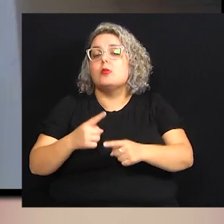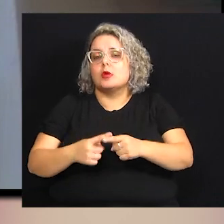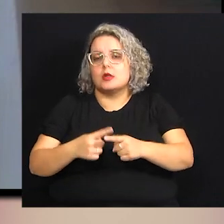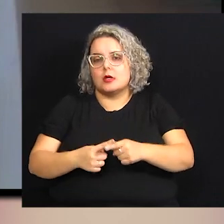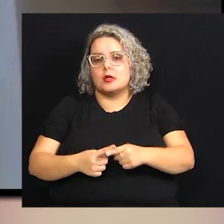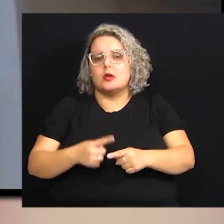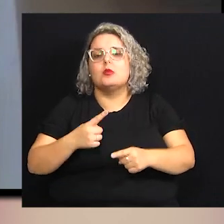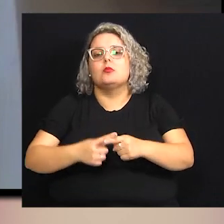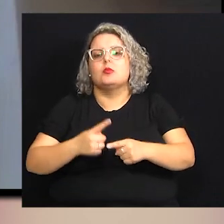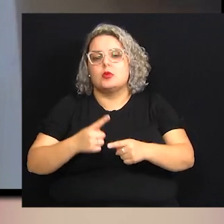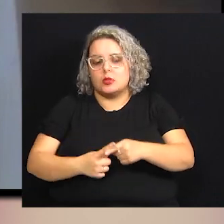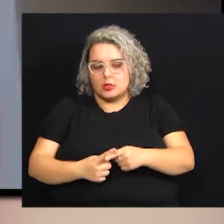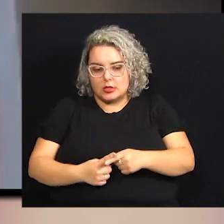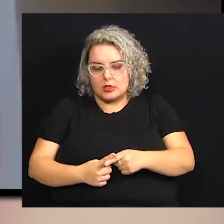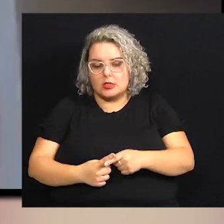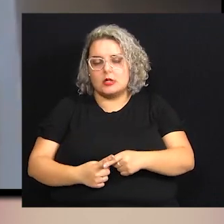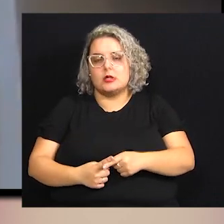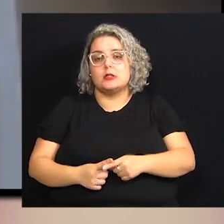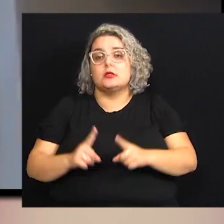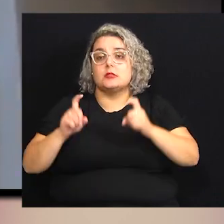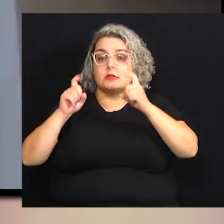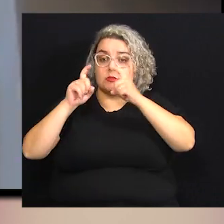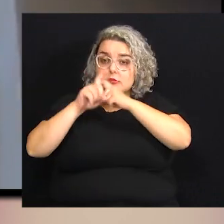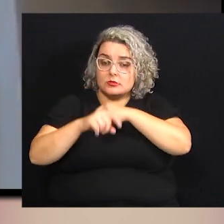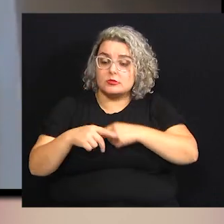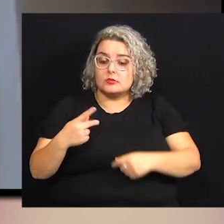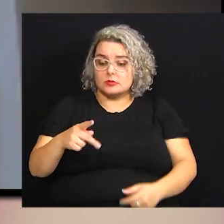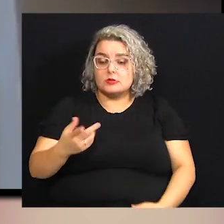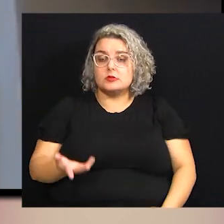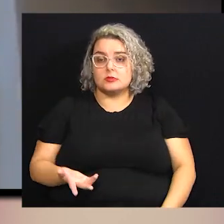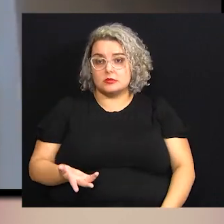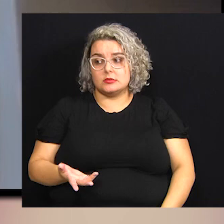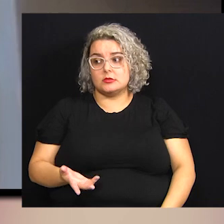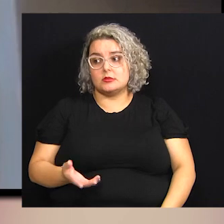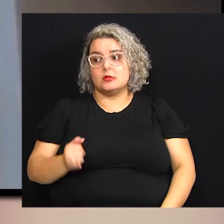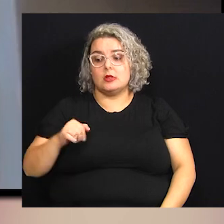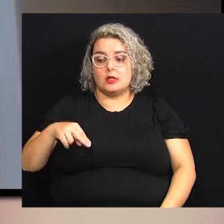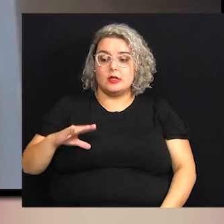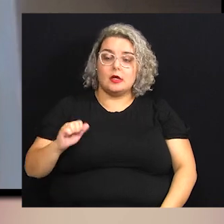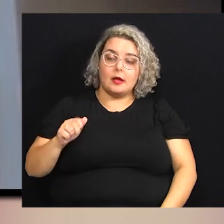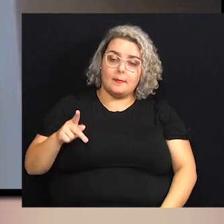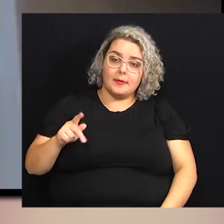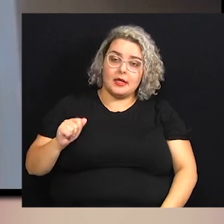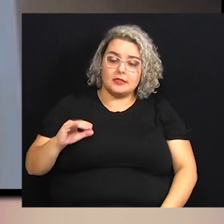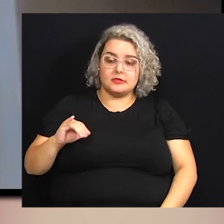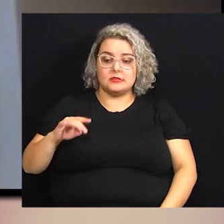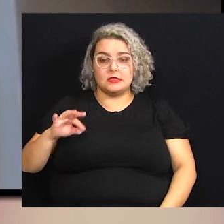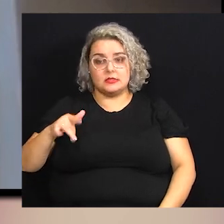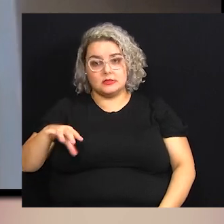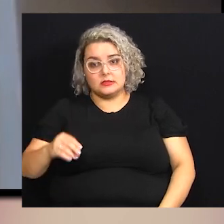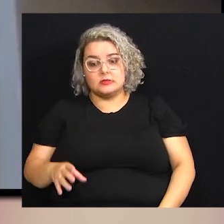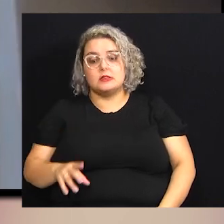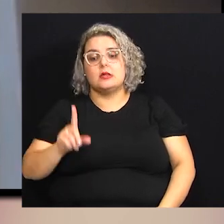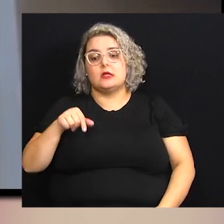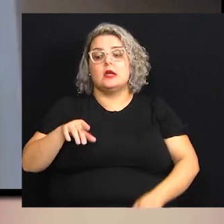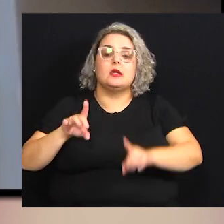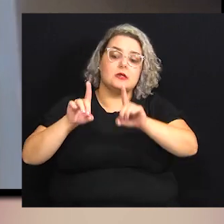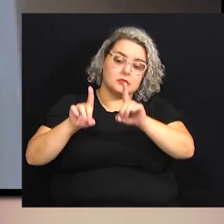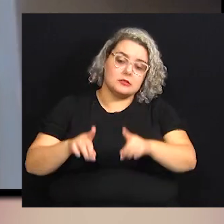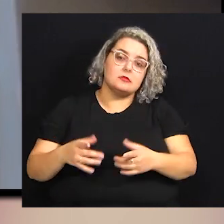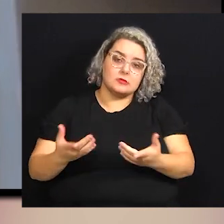essa doença. Por quê? Por causa das complicações delas, que são a incapacitação, que são